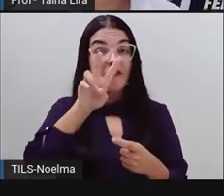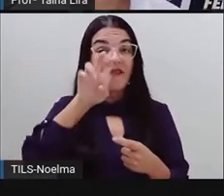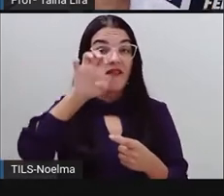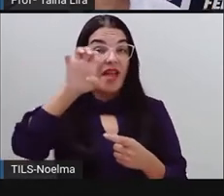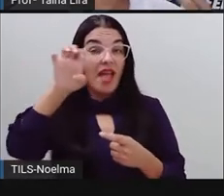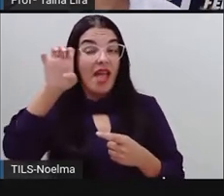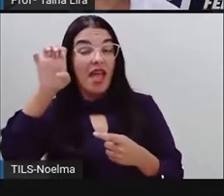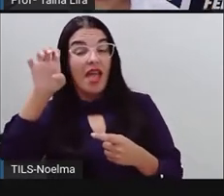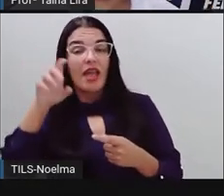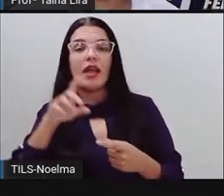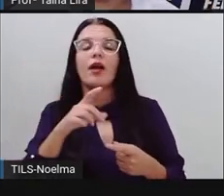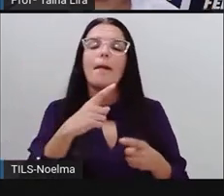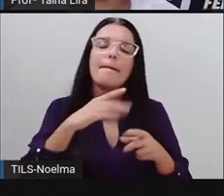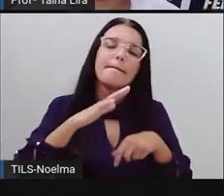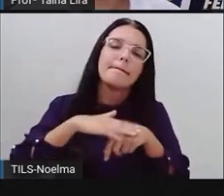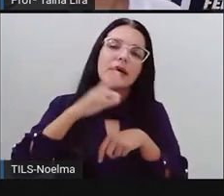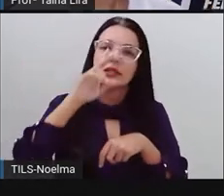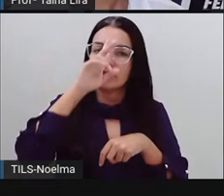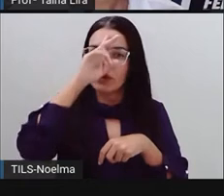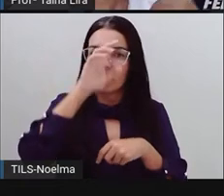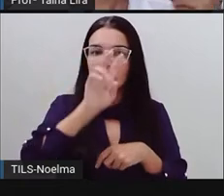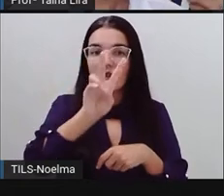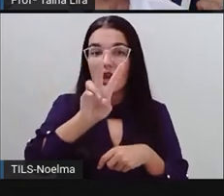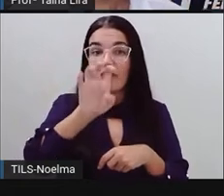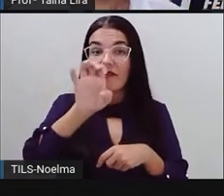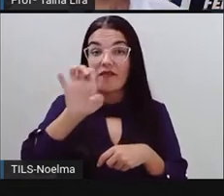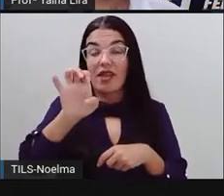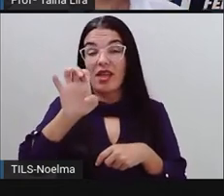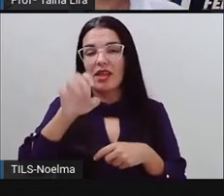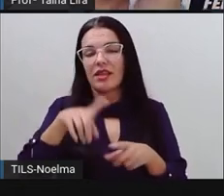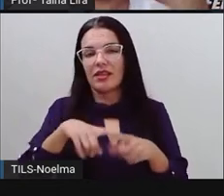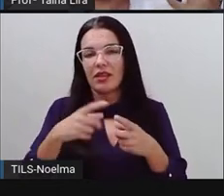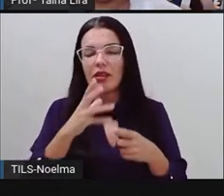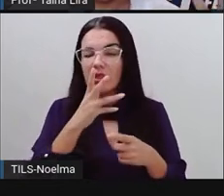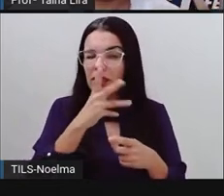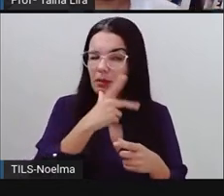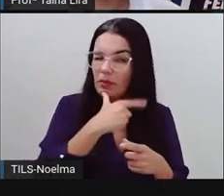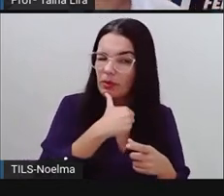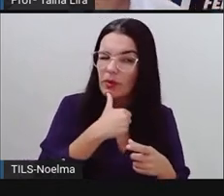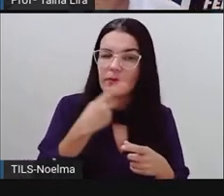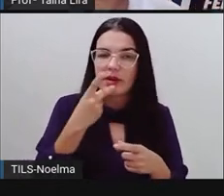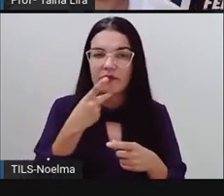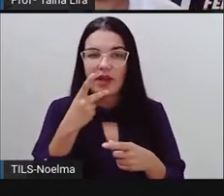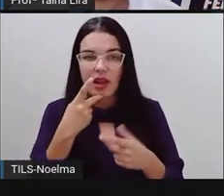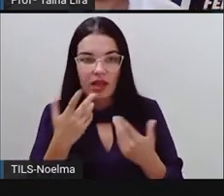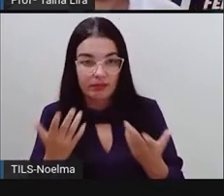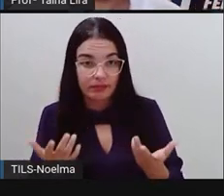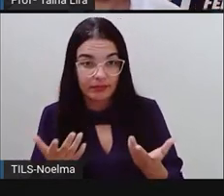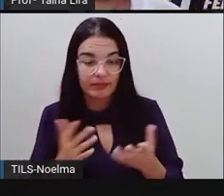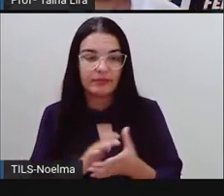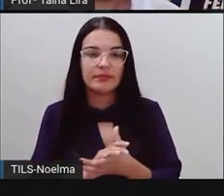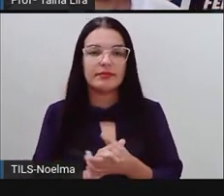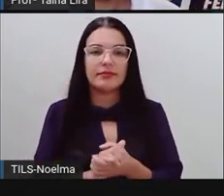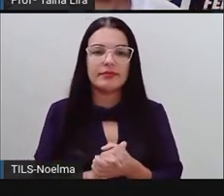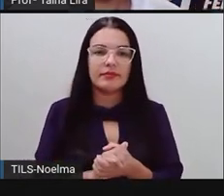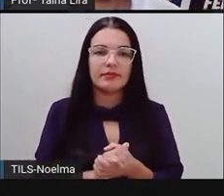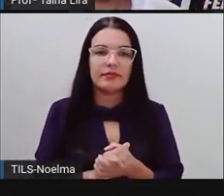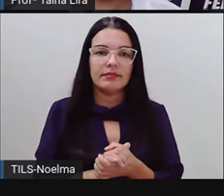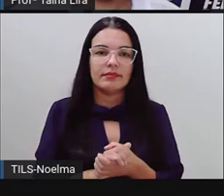sorvete qual é a sílaba mais forte qual foi a sílaba que é pro Demorou mais aí pronunciando